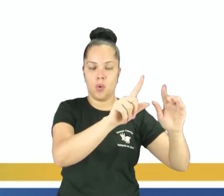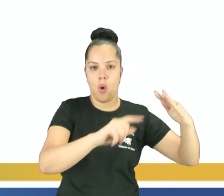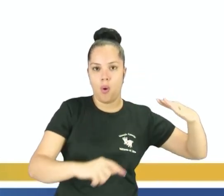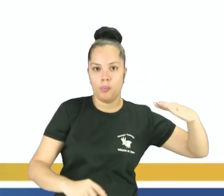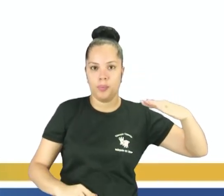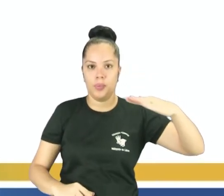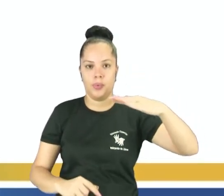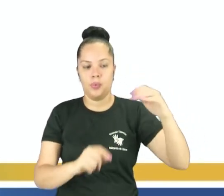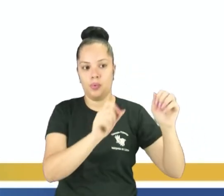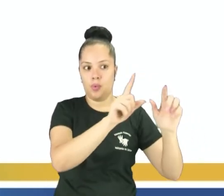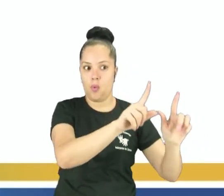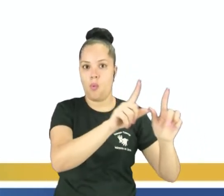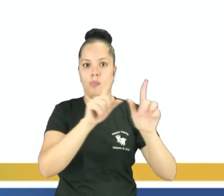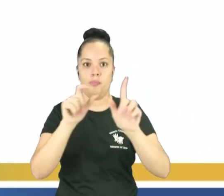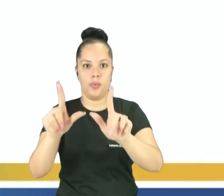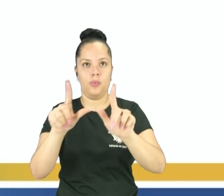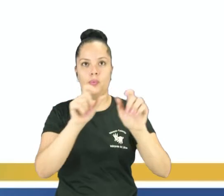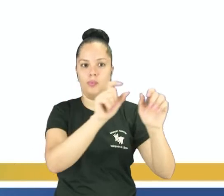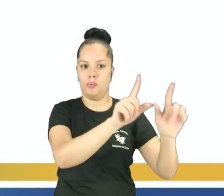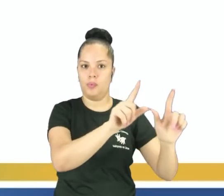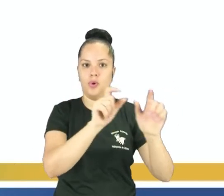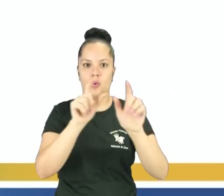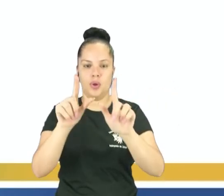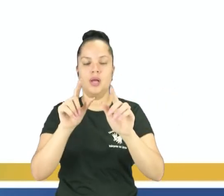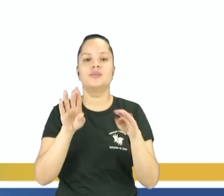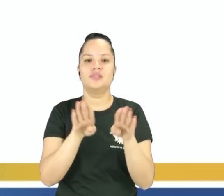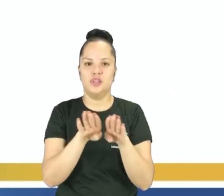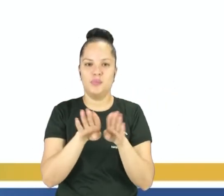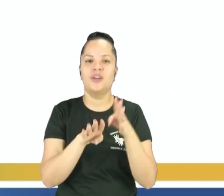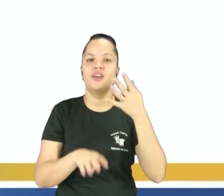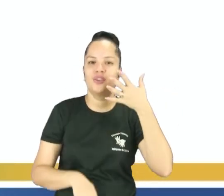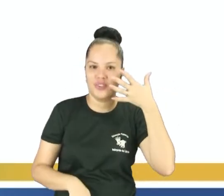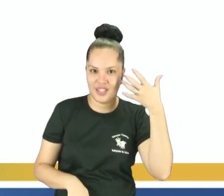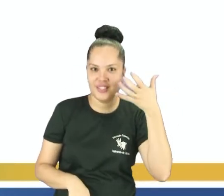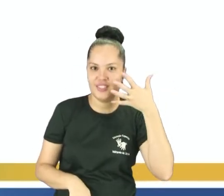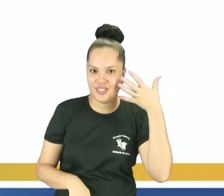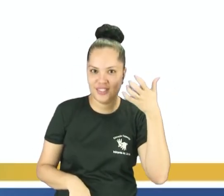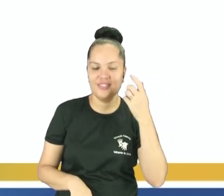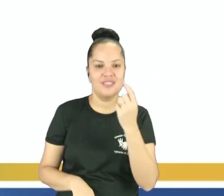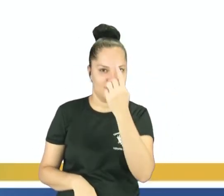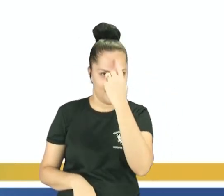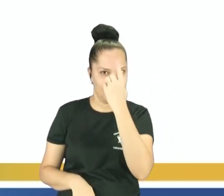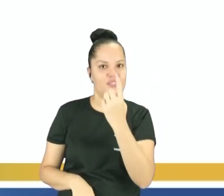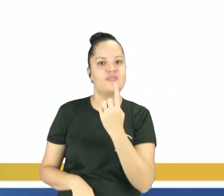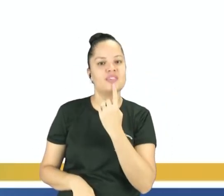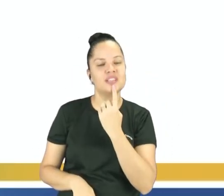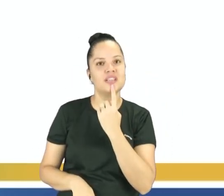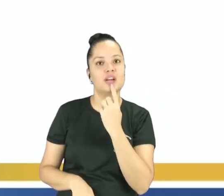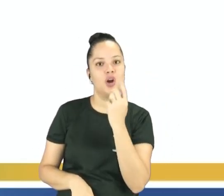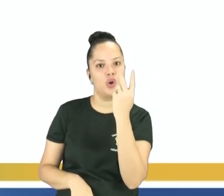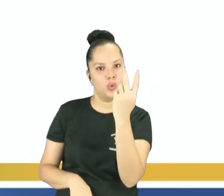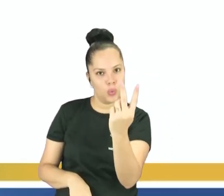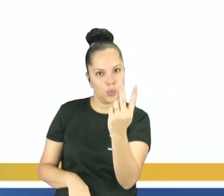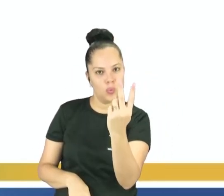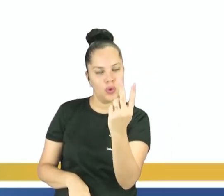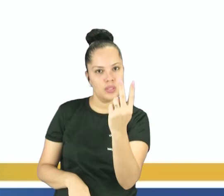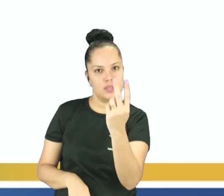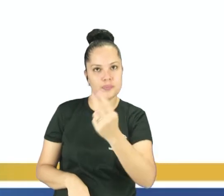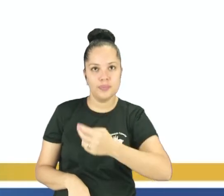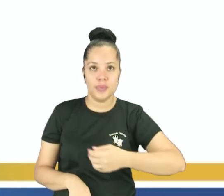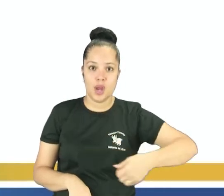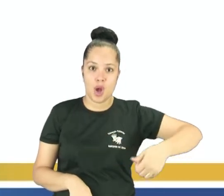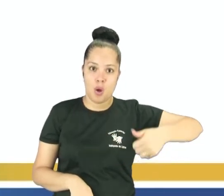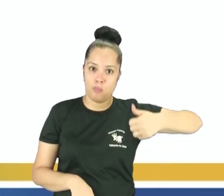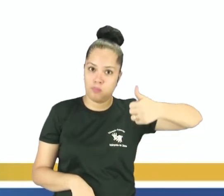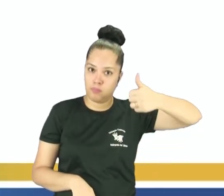primeiro. Olha a imagem desse gatinho aí, ó. Repare que são duas imagens iguais, só que essa segunda aqui,